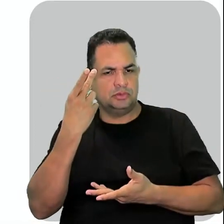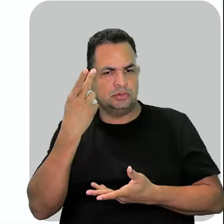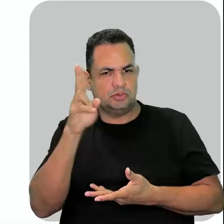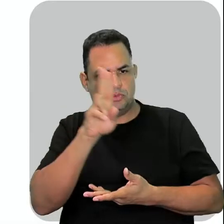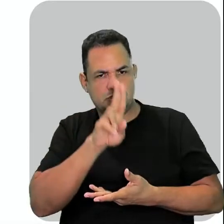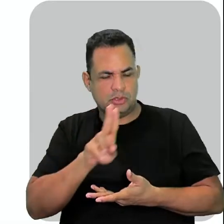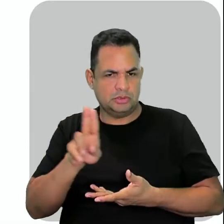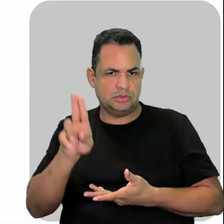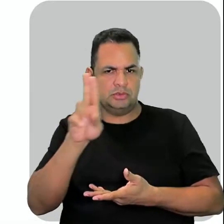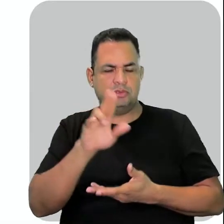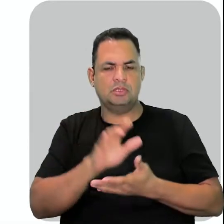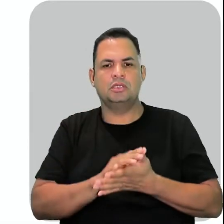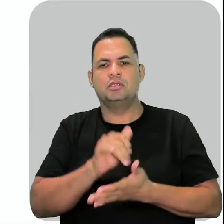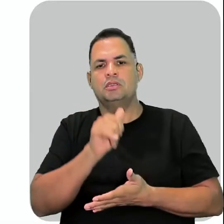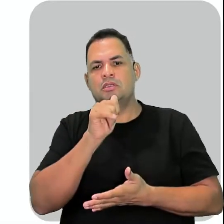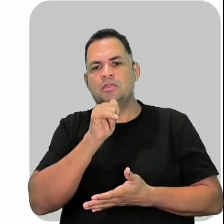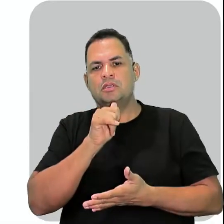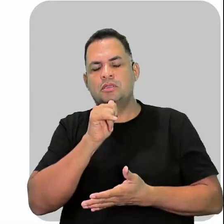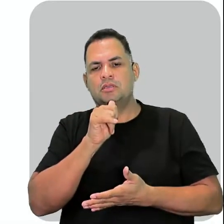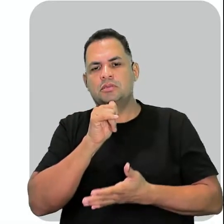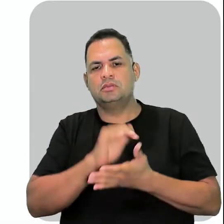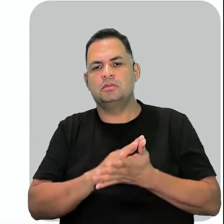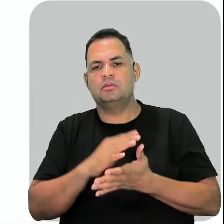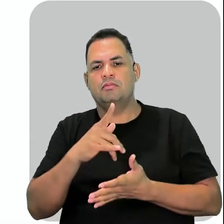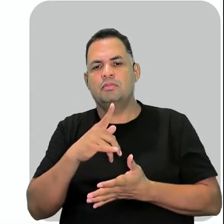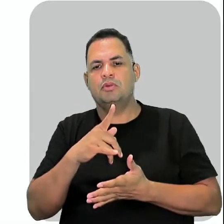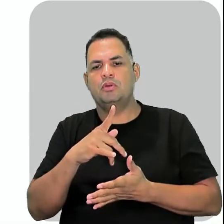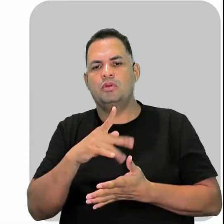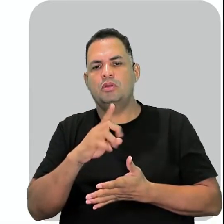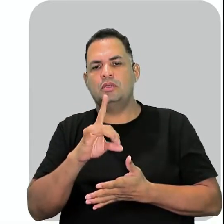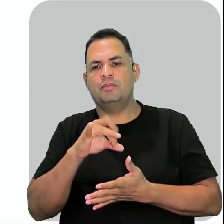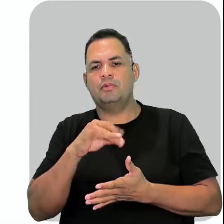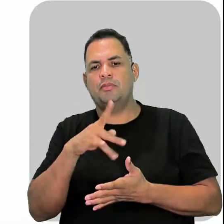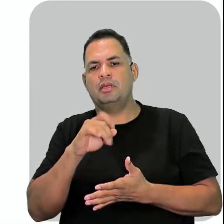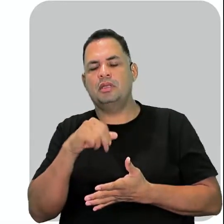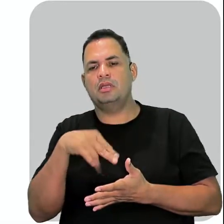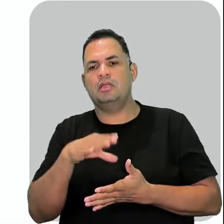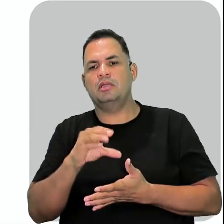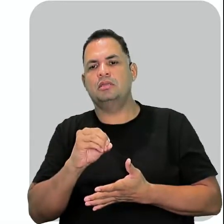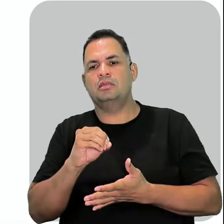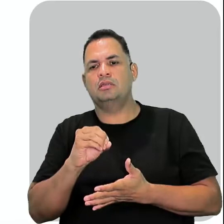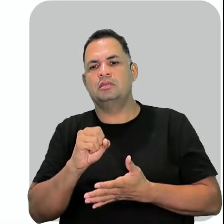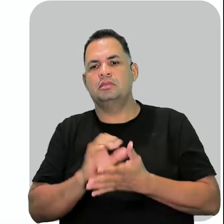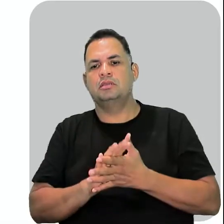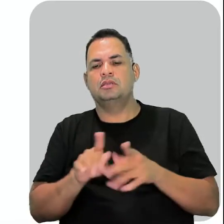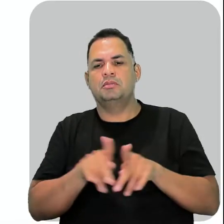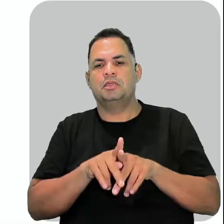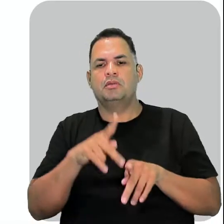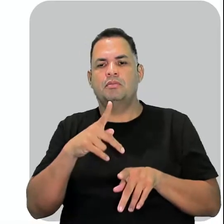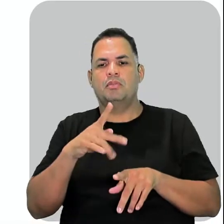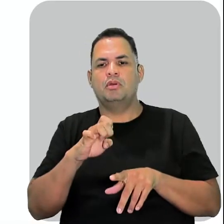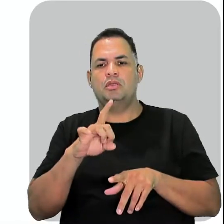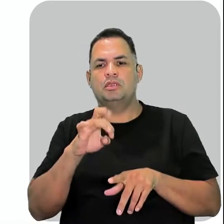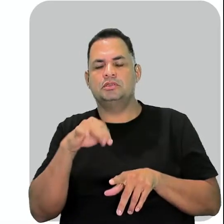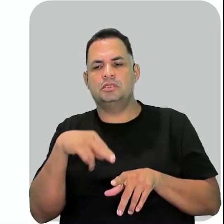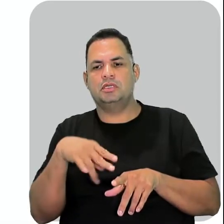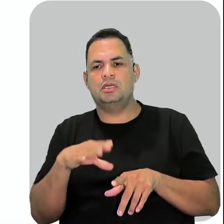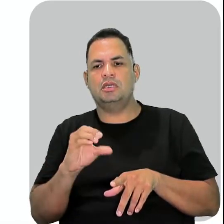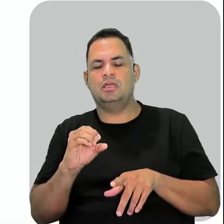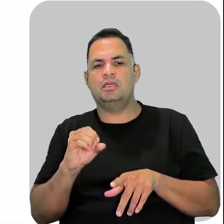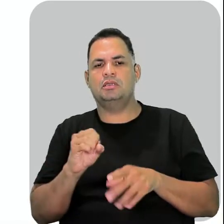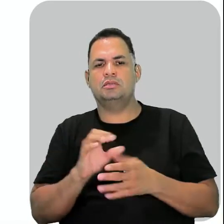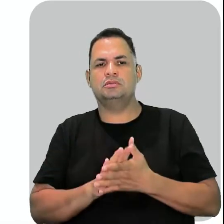Aí nós temos como exemplo o polipropileno e o polietileno. O